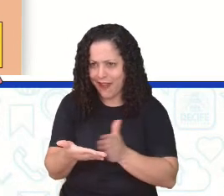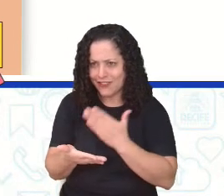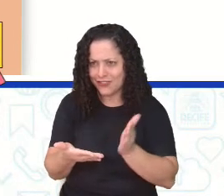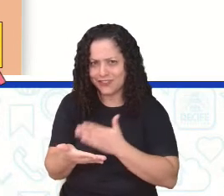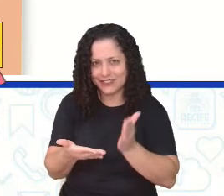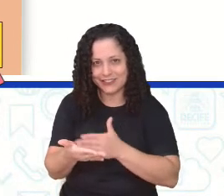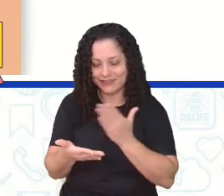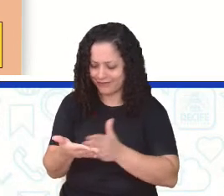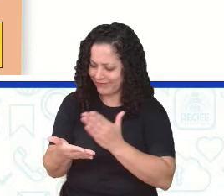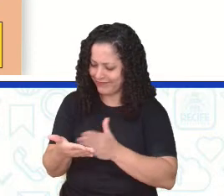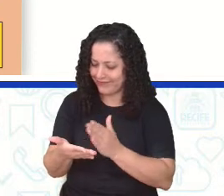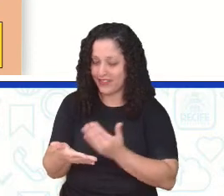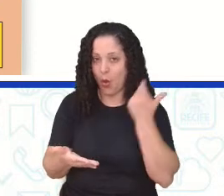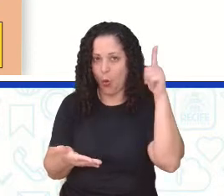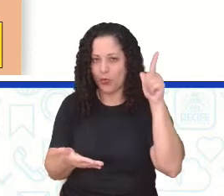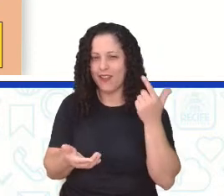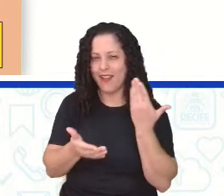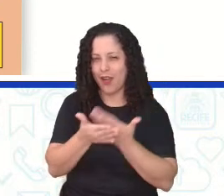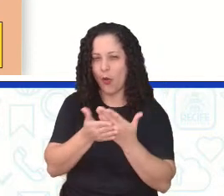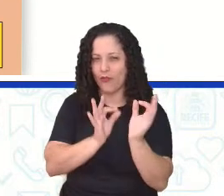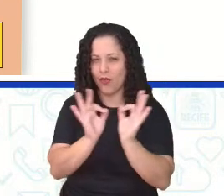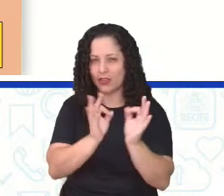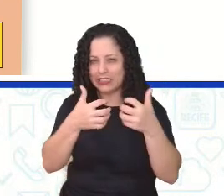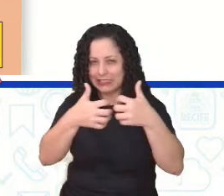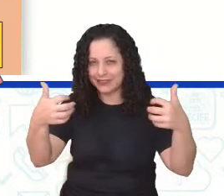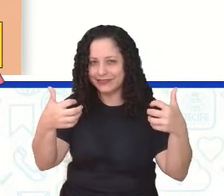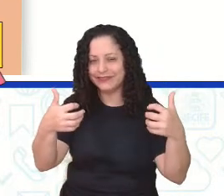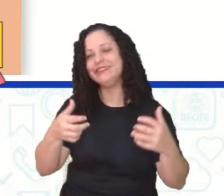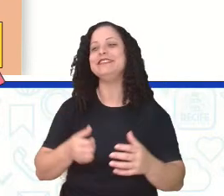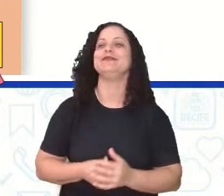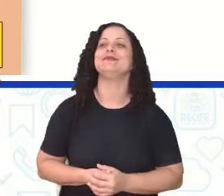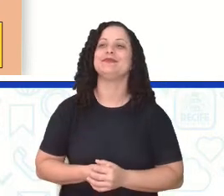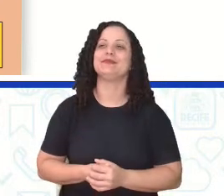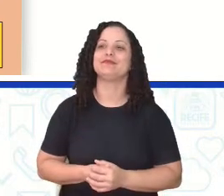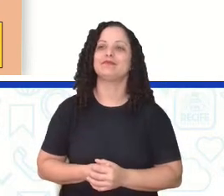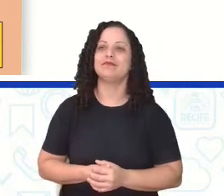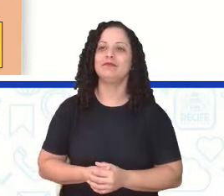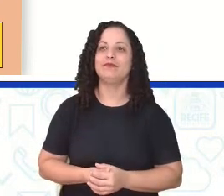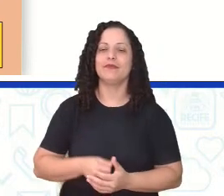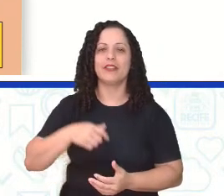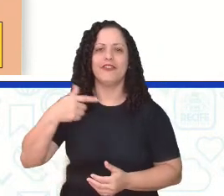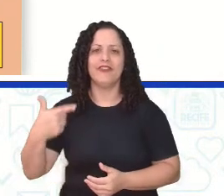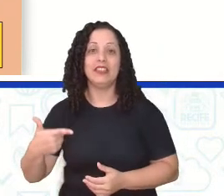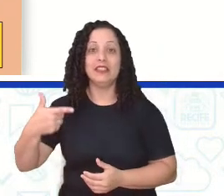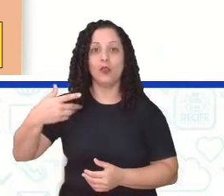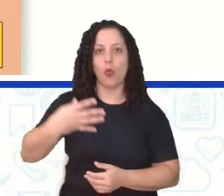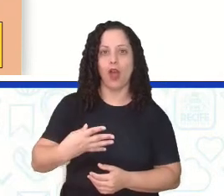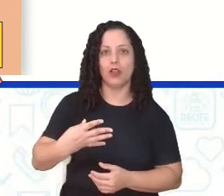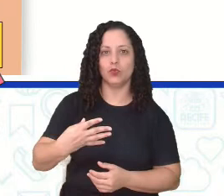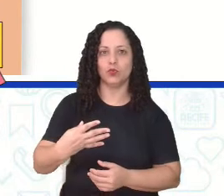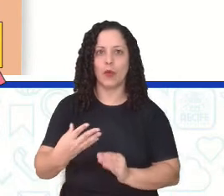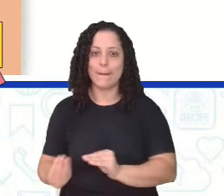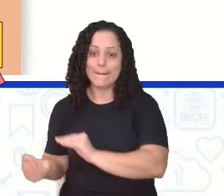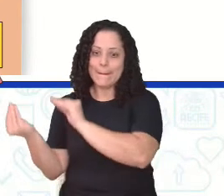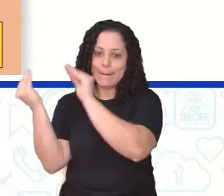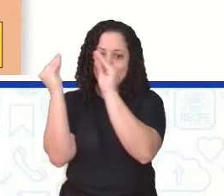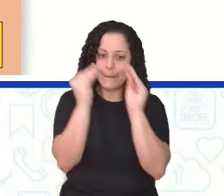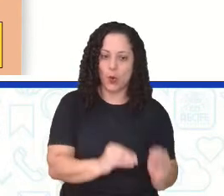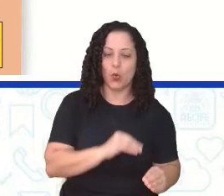das páginas, mas na próxima aula vai estar separado. Pulava de 24 para